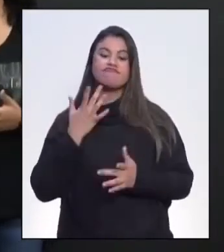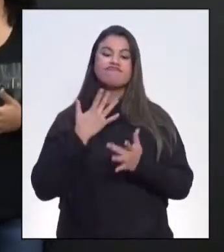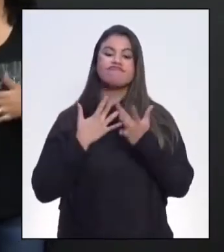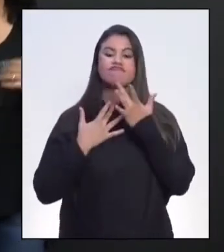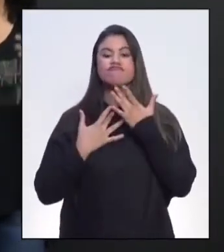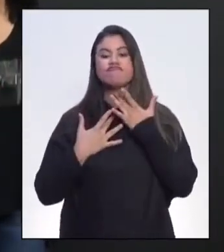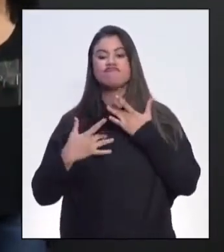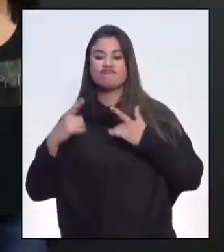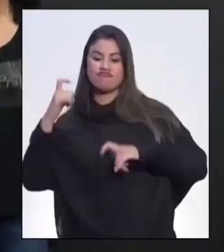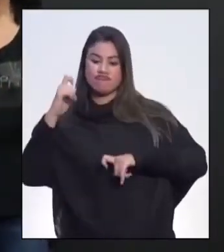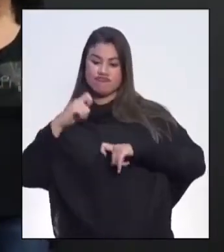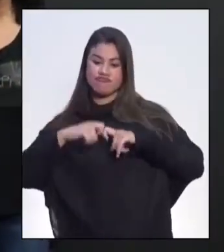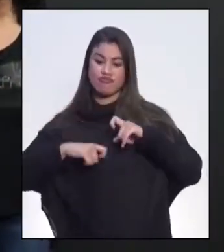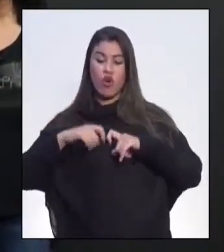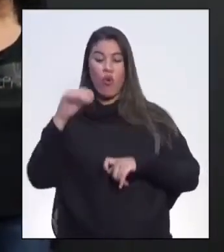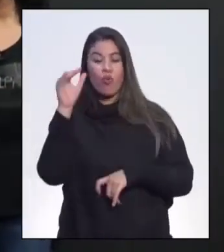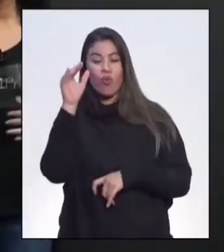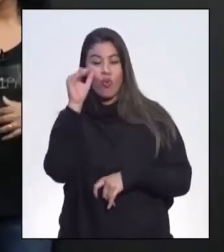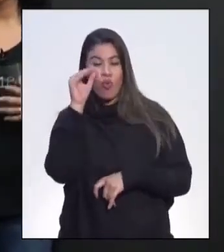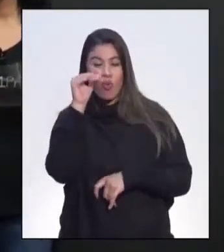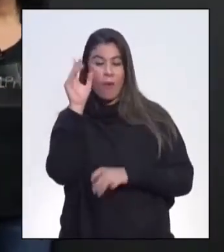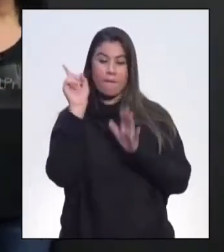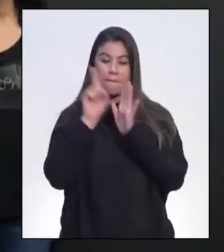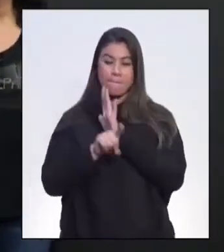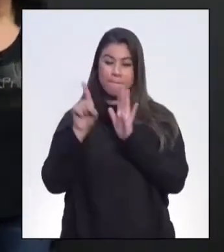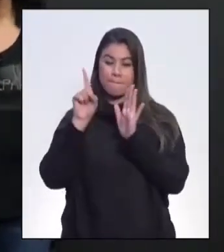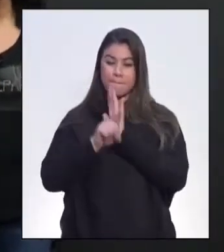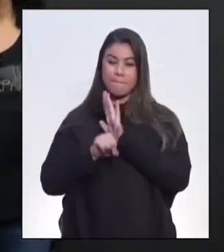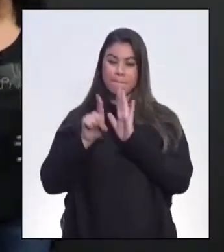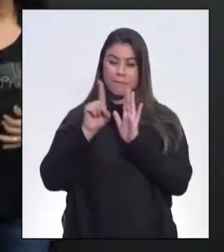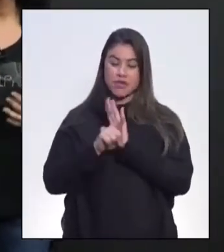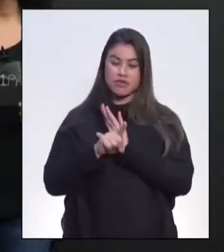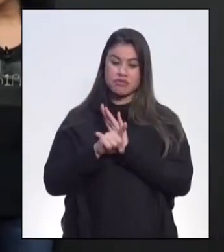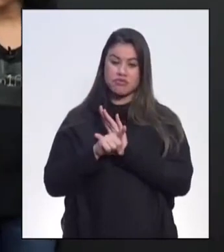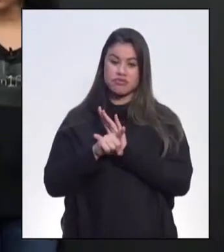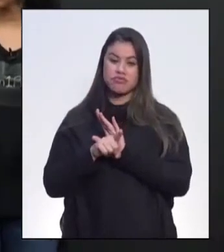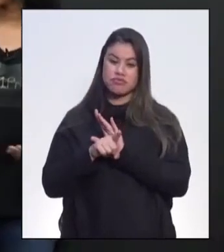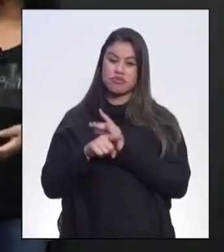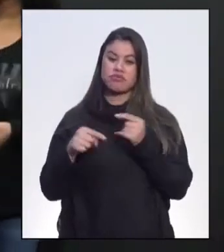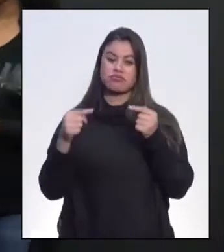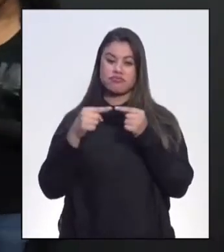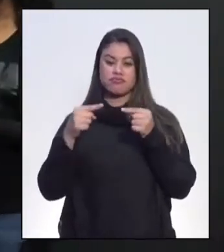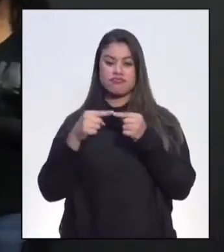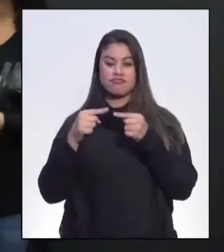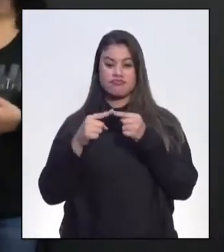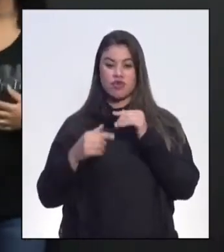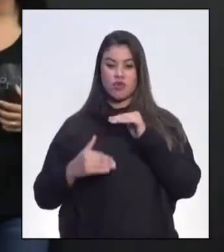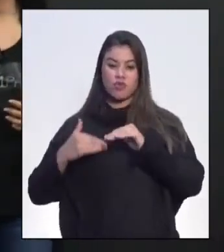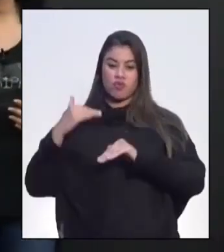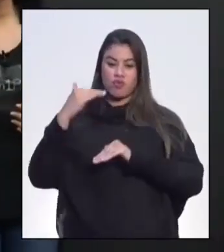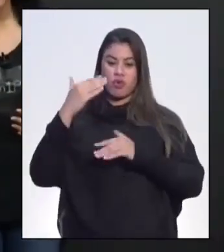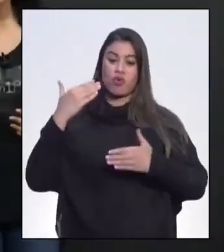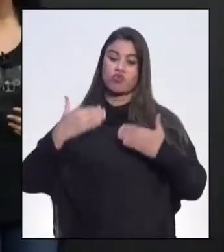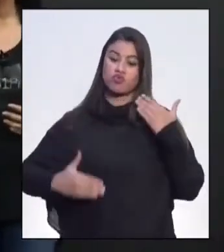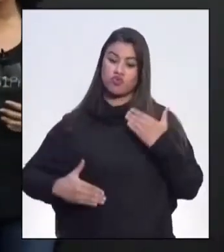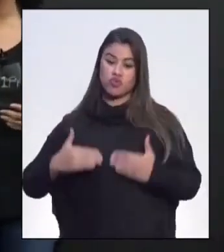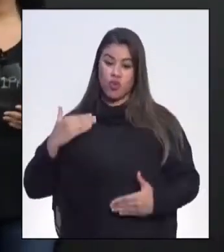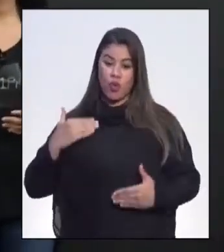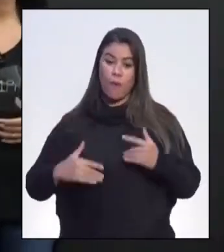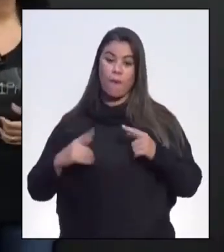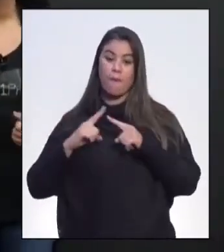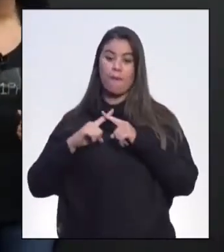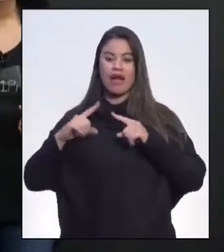pelo sexo, curiosidade e questionamentos a respeito do mundo, afinal, esse amadurecimento é no corpo, mas também começa